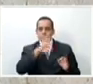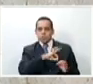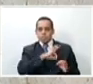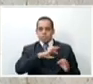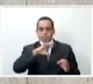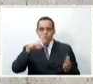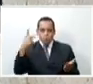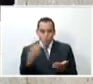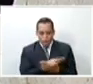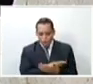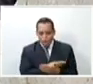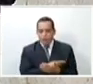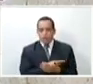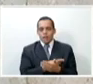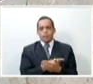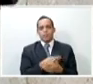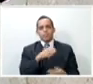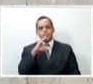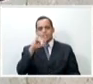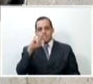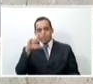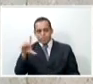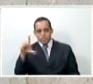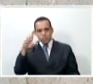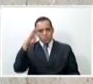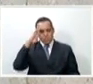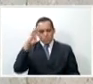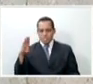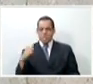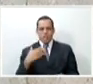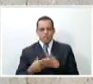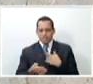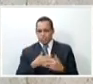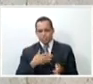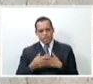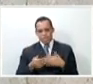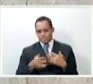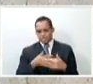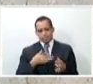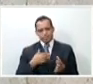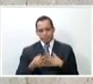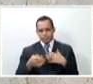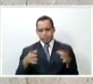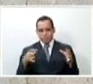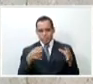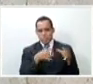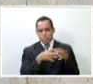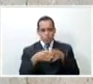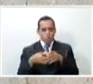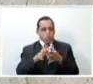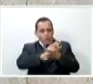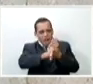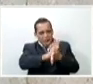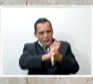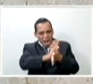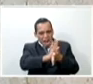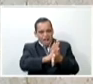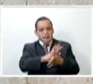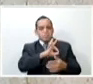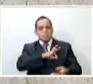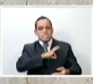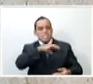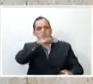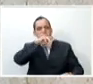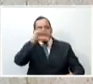a corporação, seja ela policial civil, militar, GCM, toda a corporação seja execrada. Não é possível mais esse